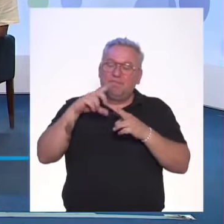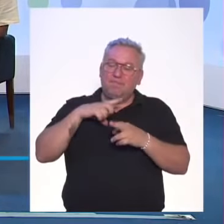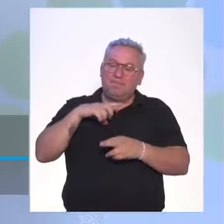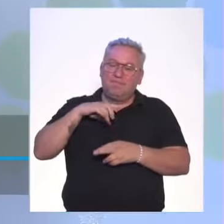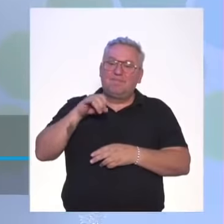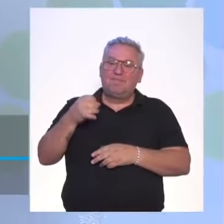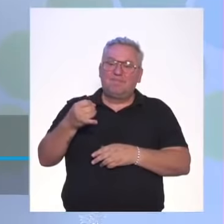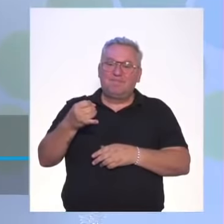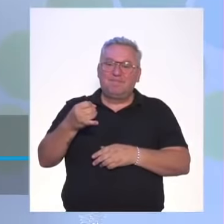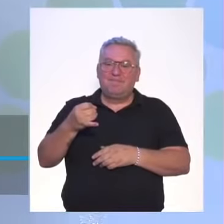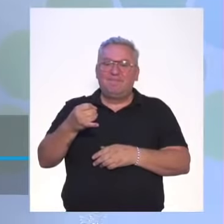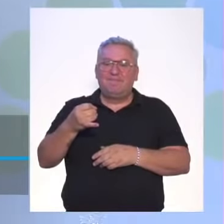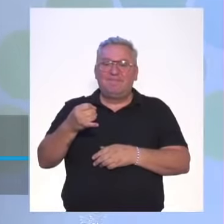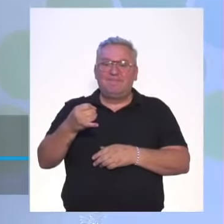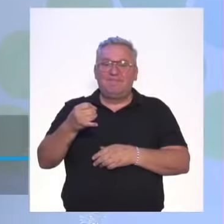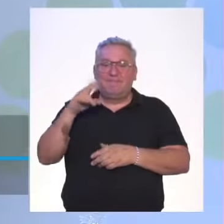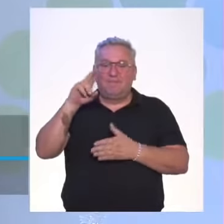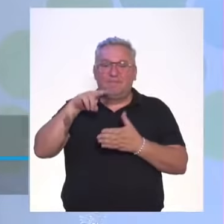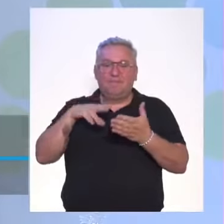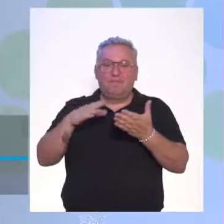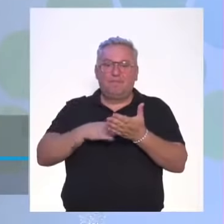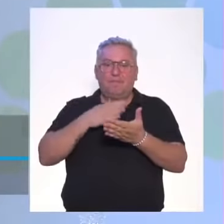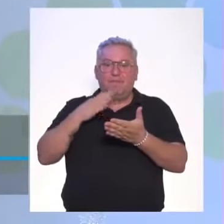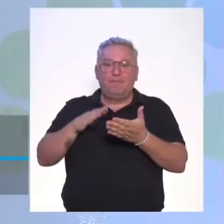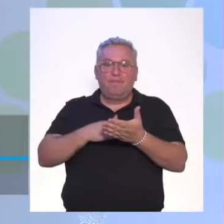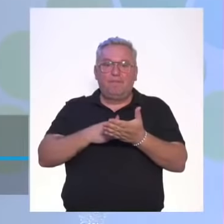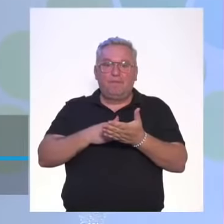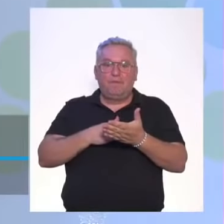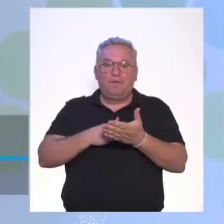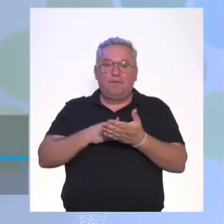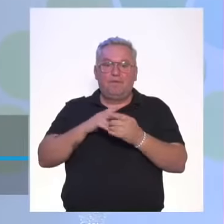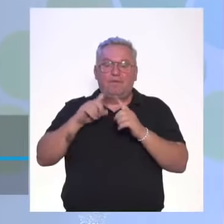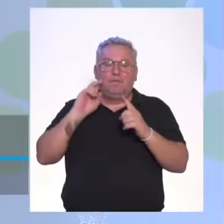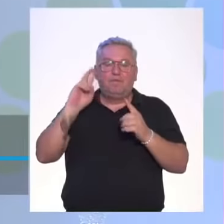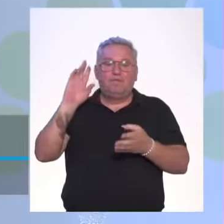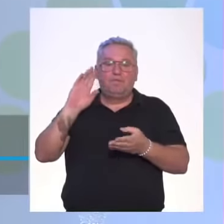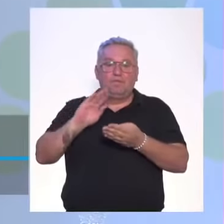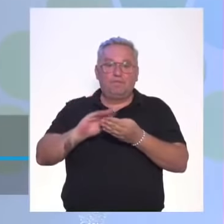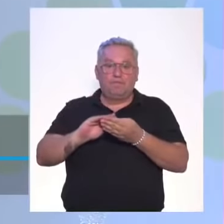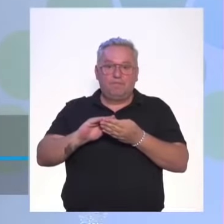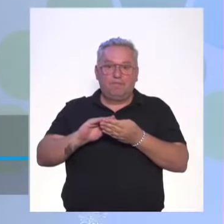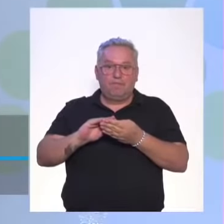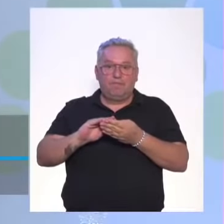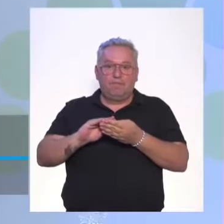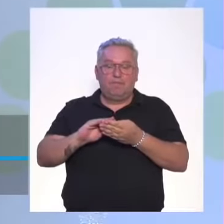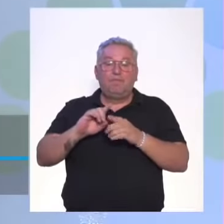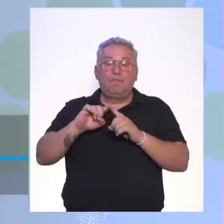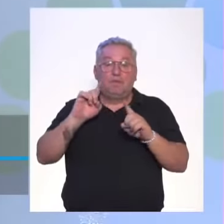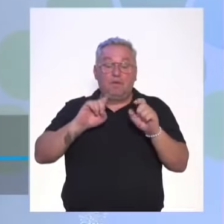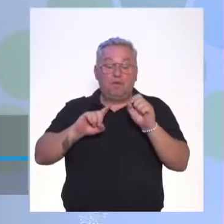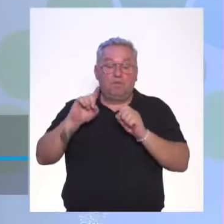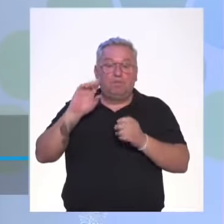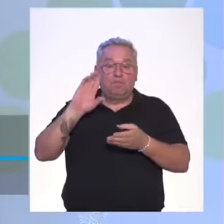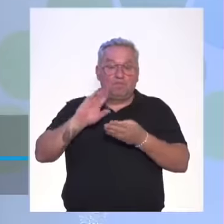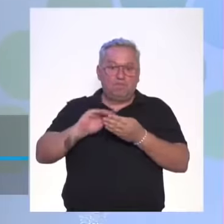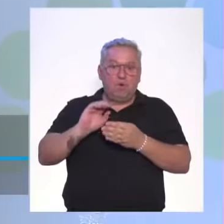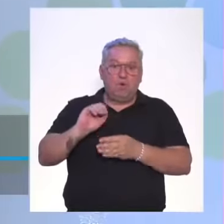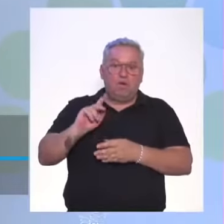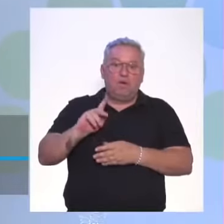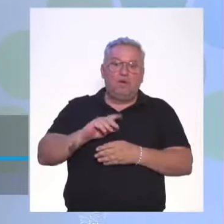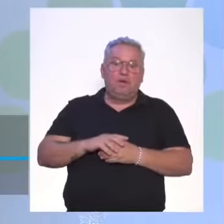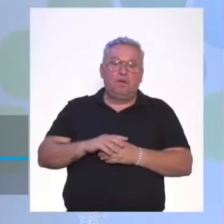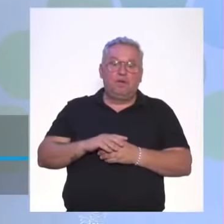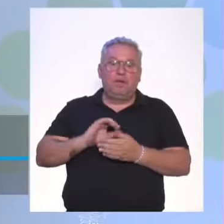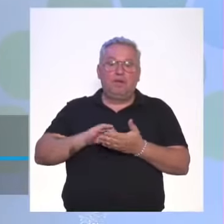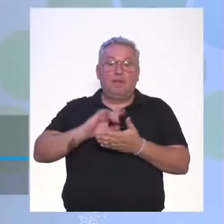vocês um pouco aproveitado tá bom Leia o livro Observe que nós comentamos sobre um resumo comentado né que é uma resistência Ok